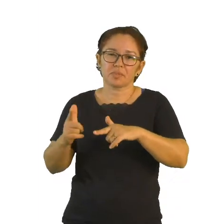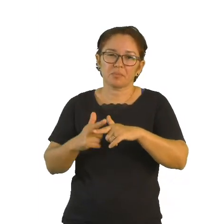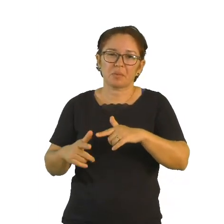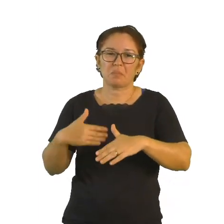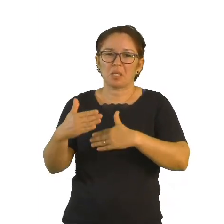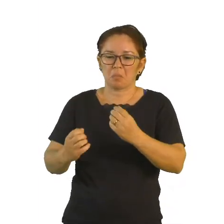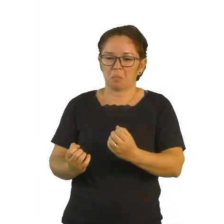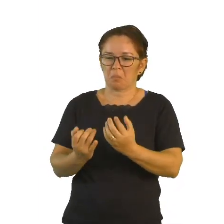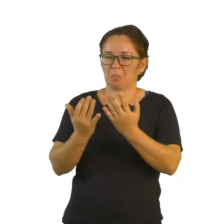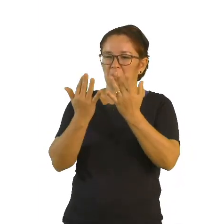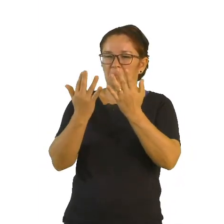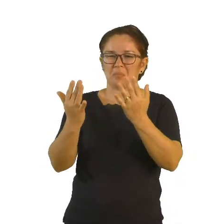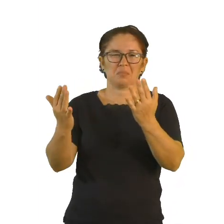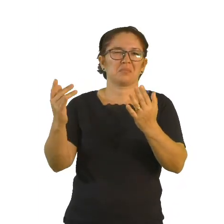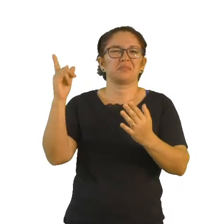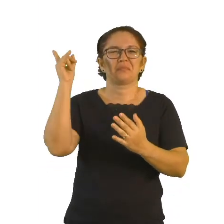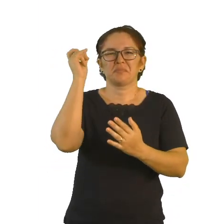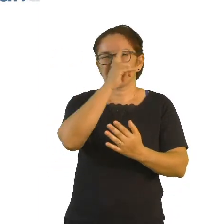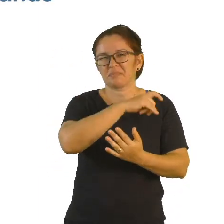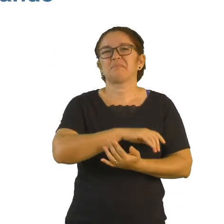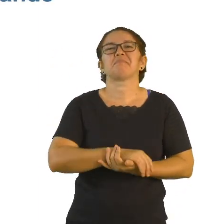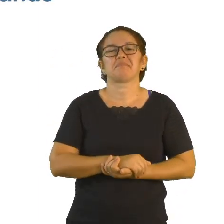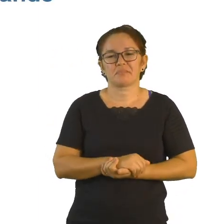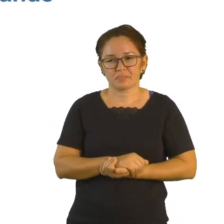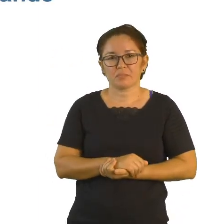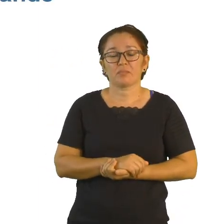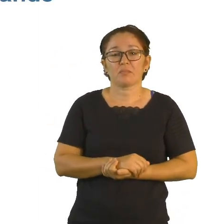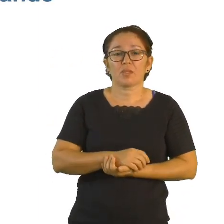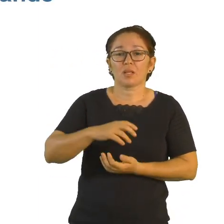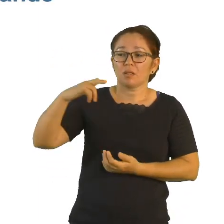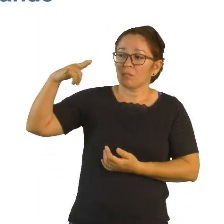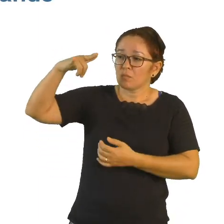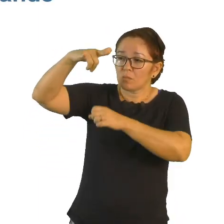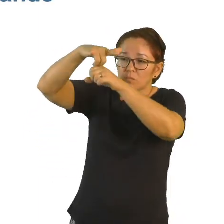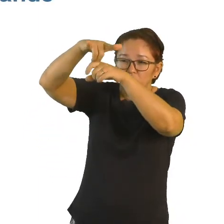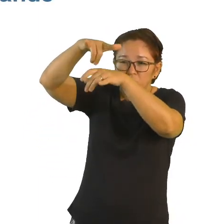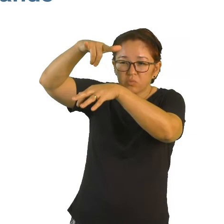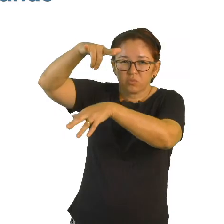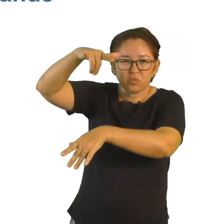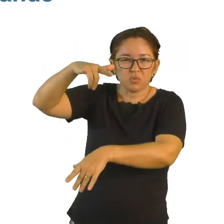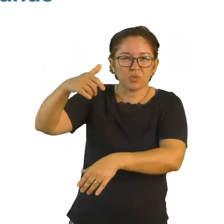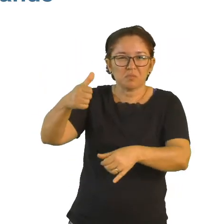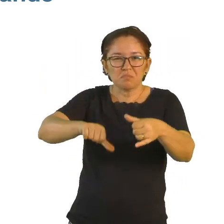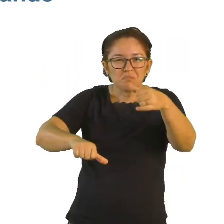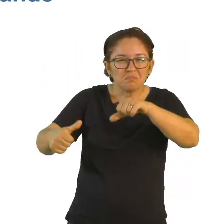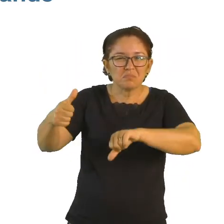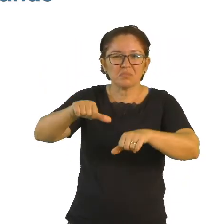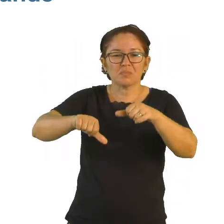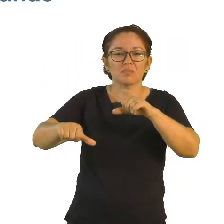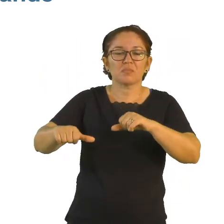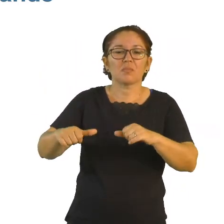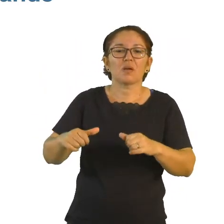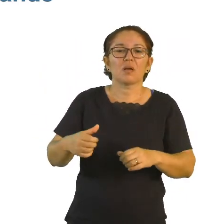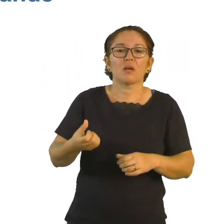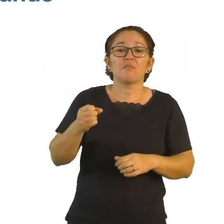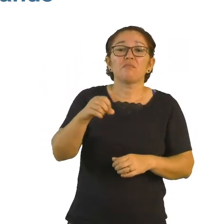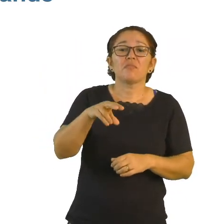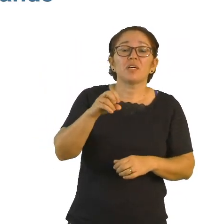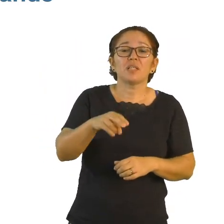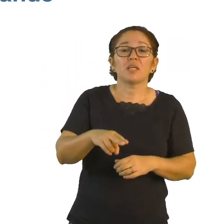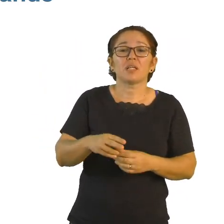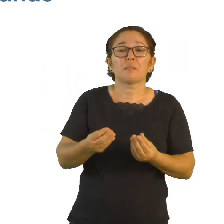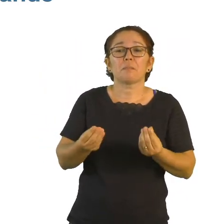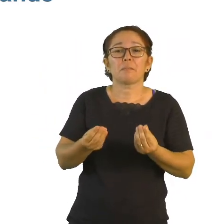para eliminar pragas e doenças que atacam as plantações. São produtos eficientes